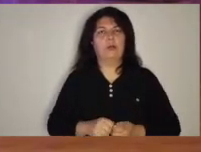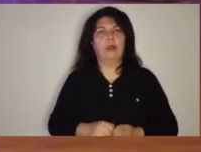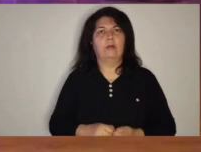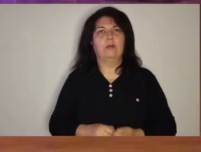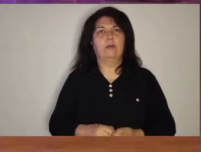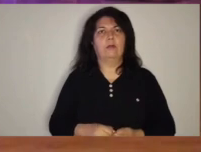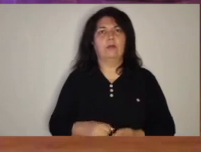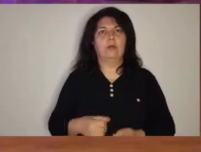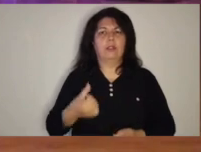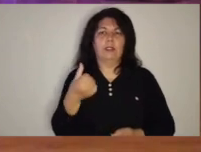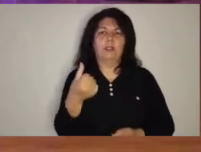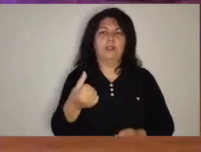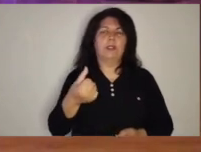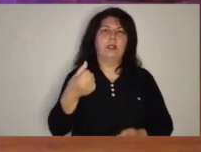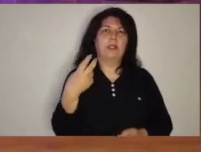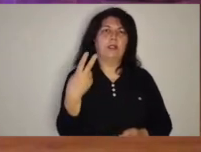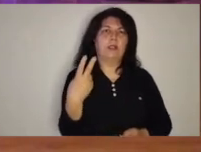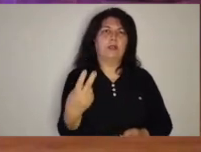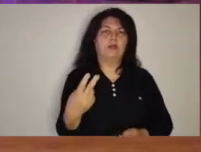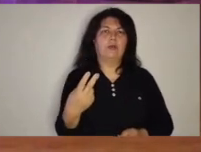ministério. Ao todo,